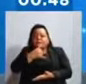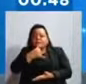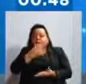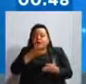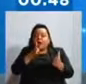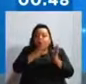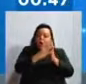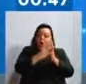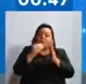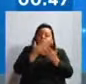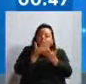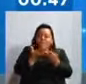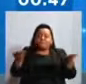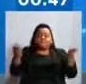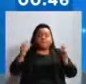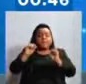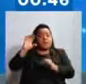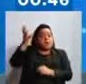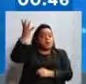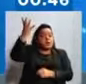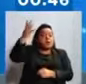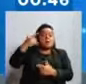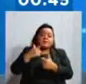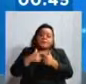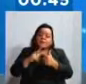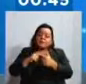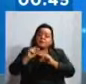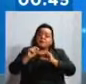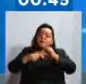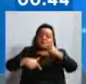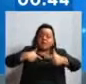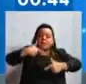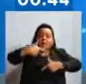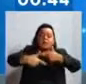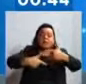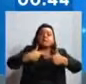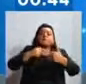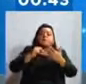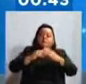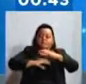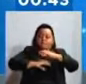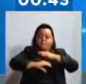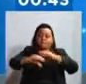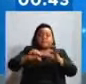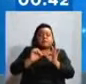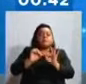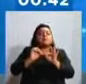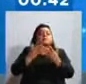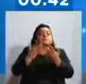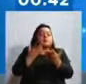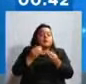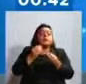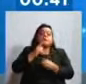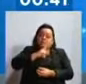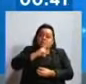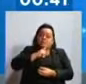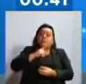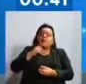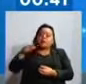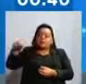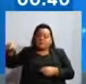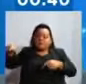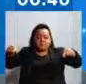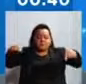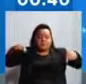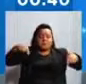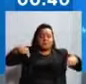que venha resolver os nossos problemas. Vamos trabalhar, basicamente, com galerias. Nós temos diversos pontos de alagação,